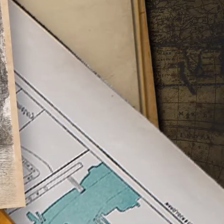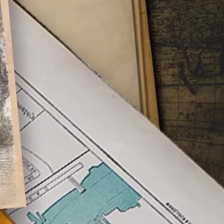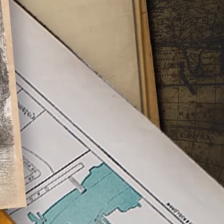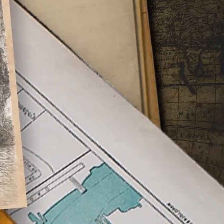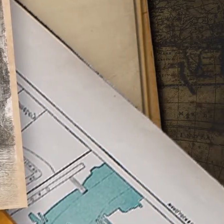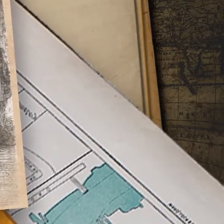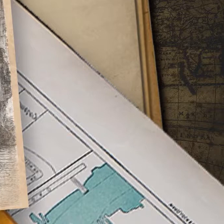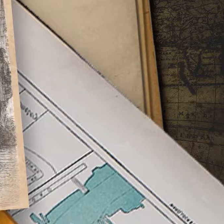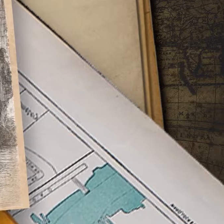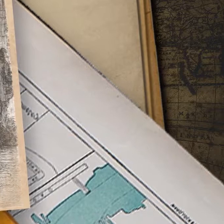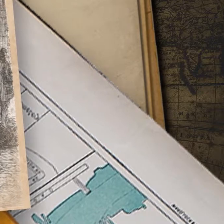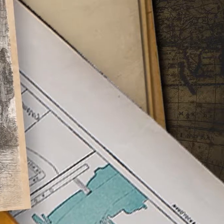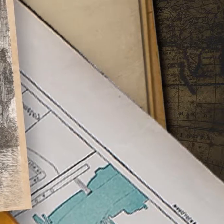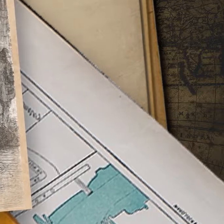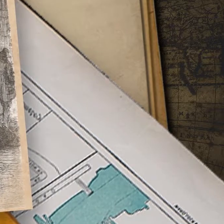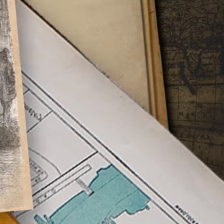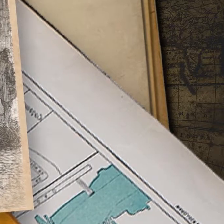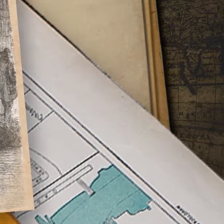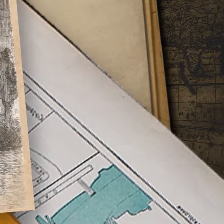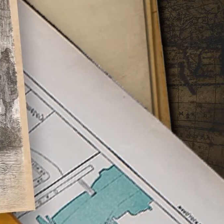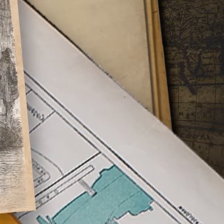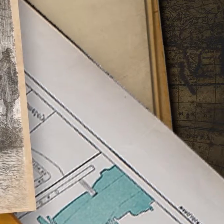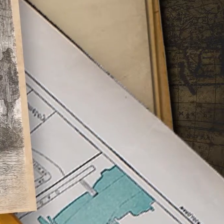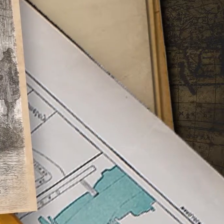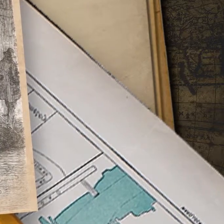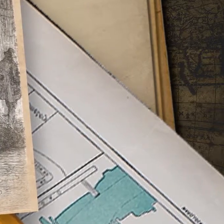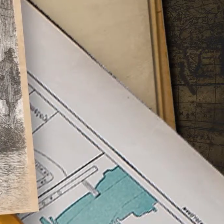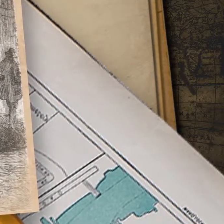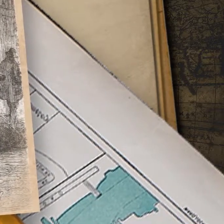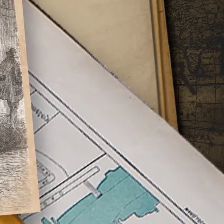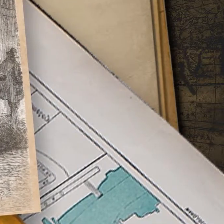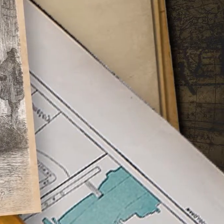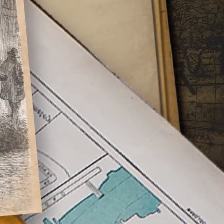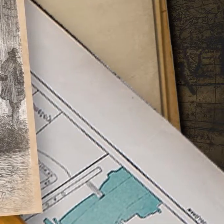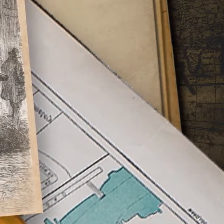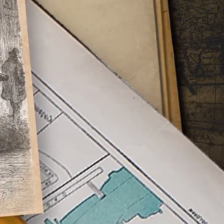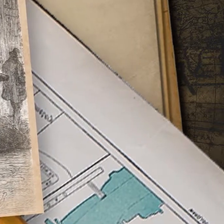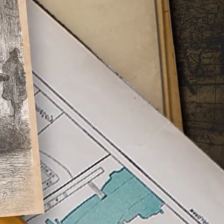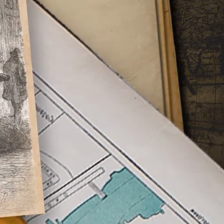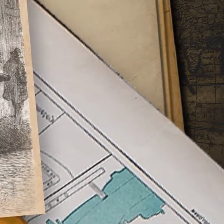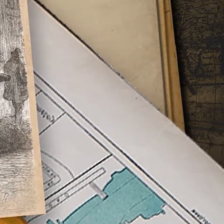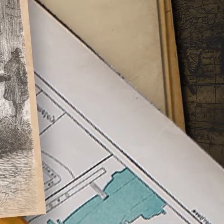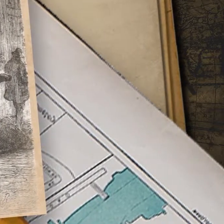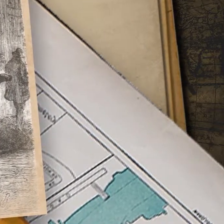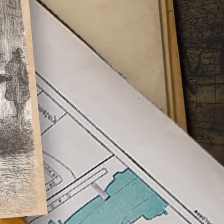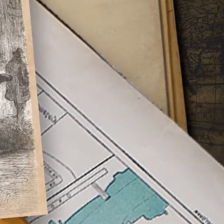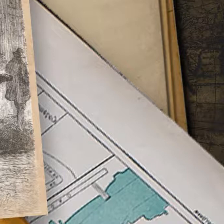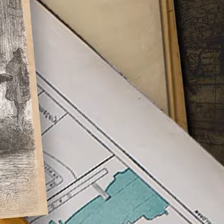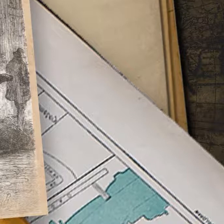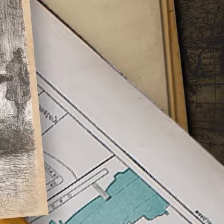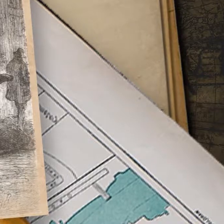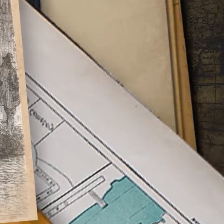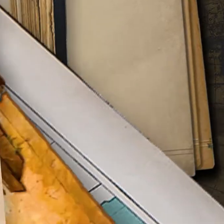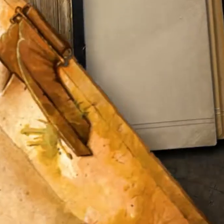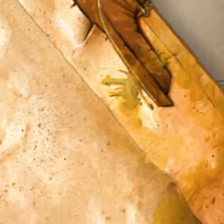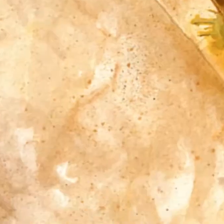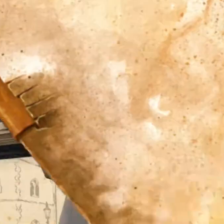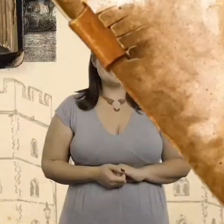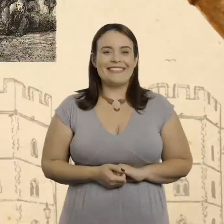olhar assustado e a boca aberta. Um homem e uma mulher mais para trás também olham para ele.